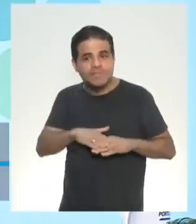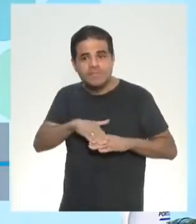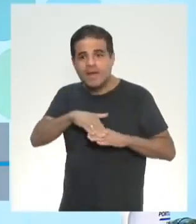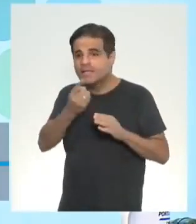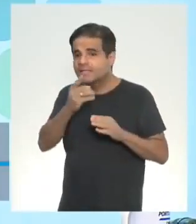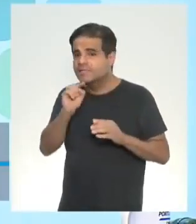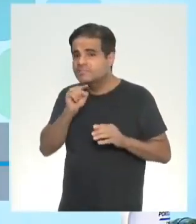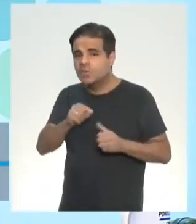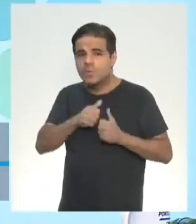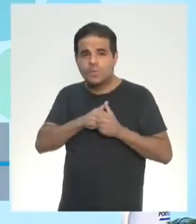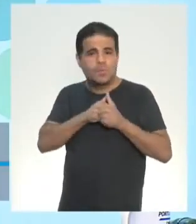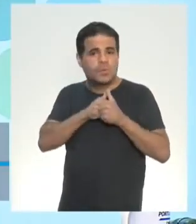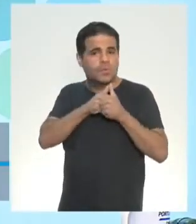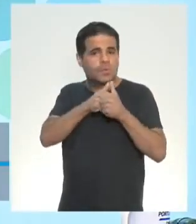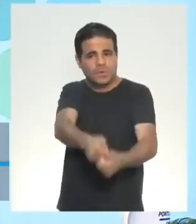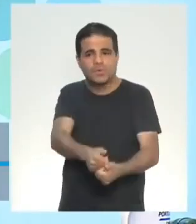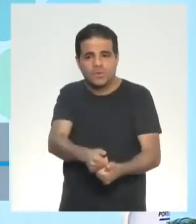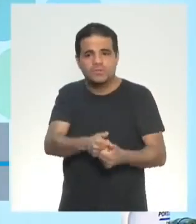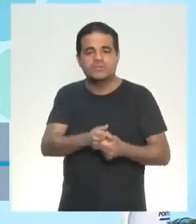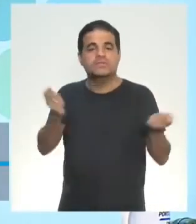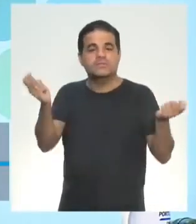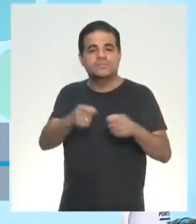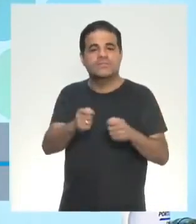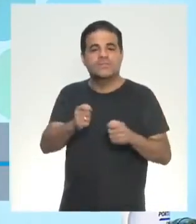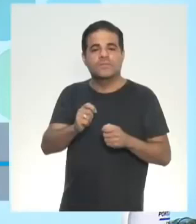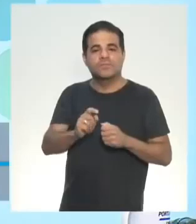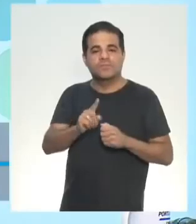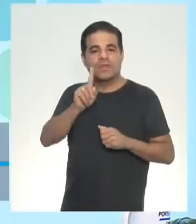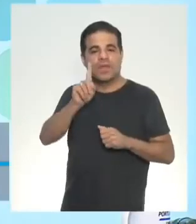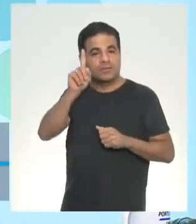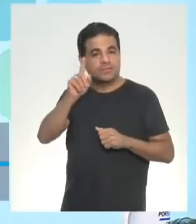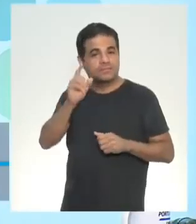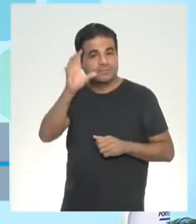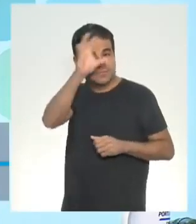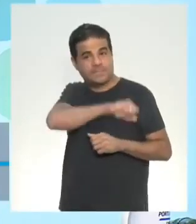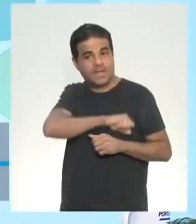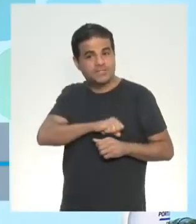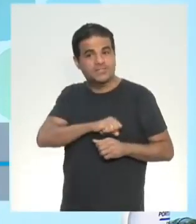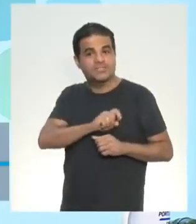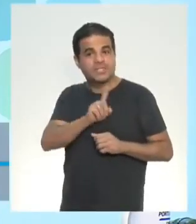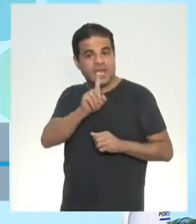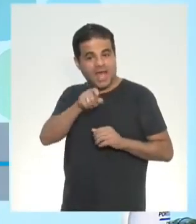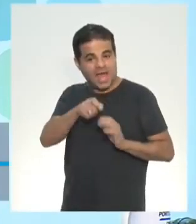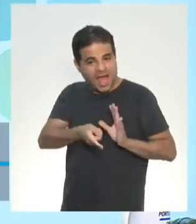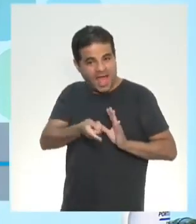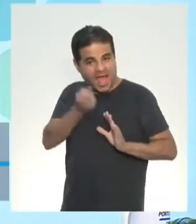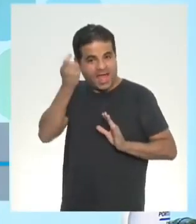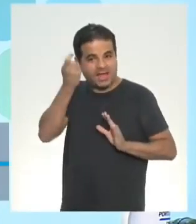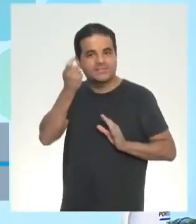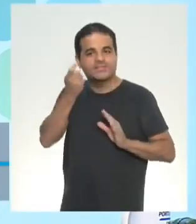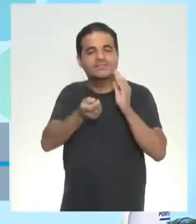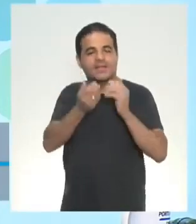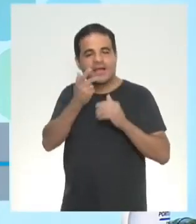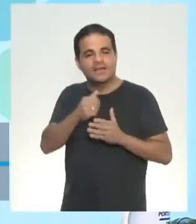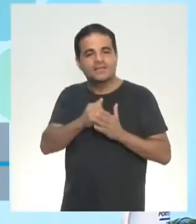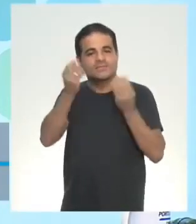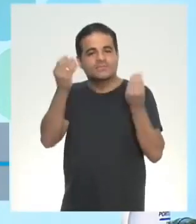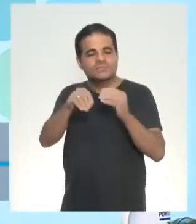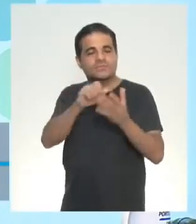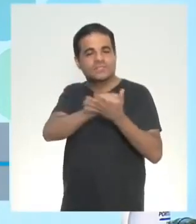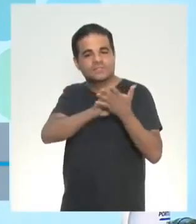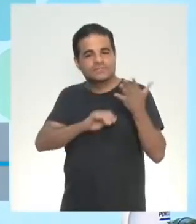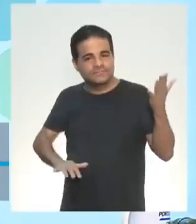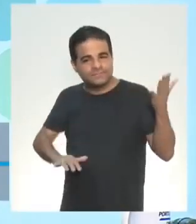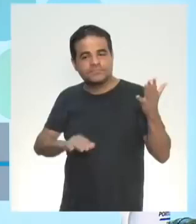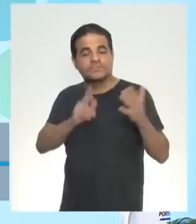eu consigo compartilhar, o arrasta para cima. Aprendi, gente. E vou colocar algumas atividades. Até uma atividade que eu tinha prometido